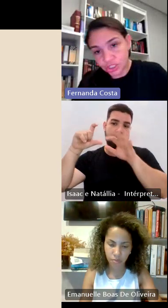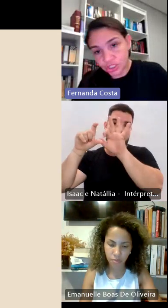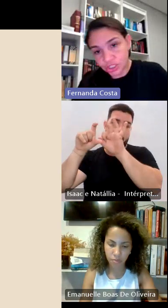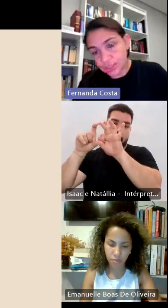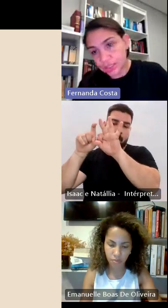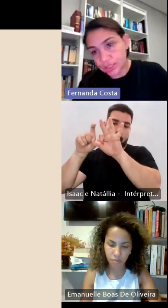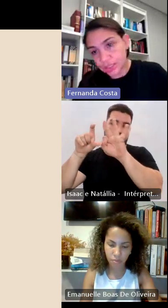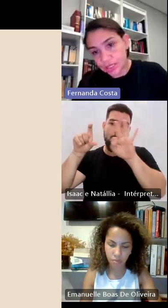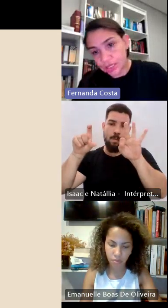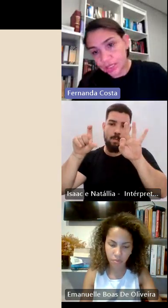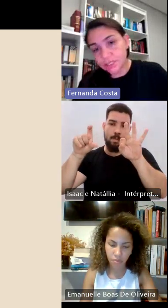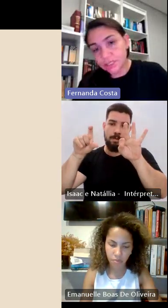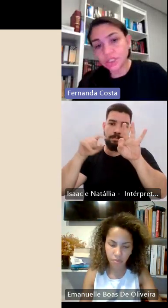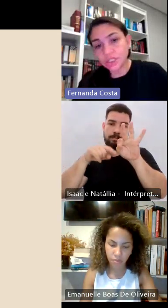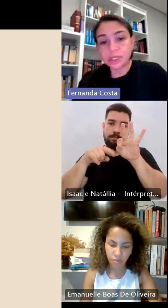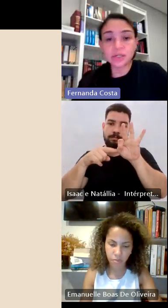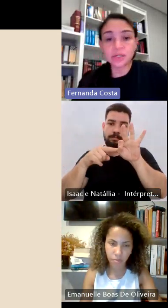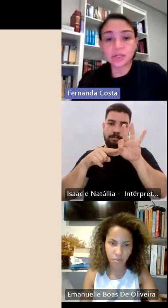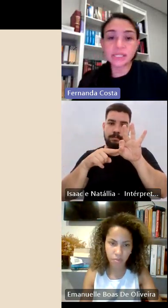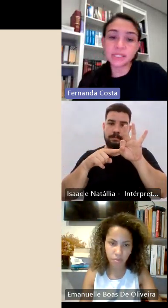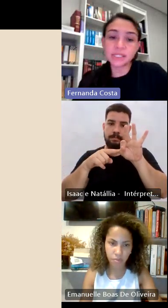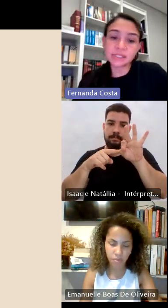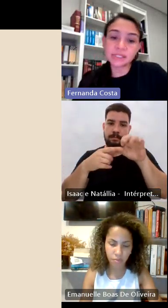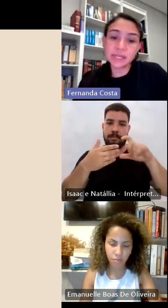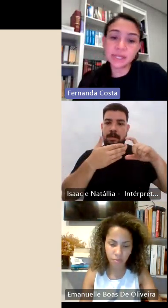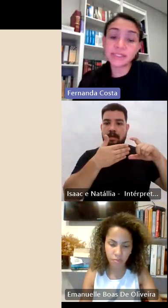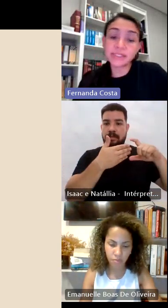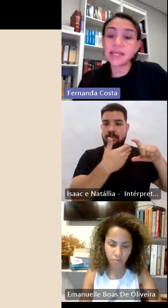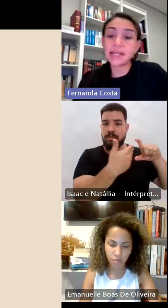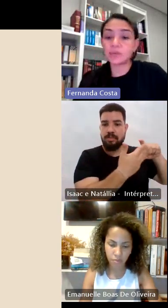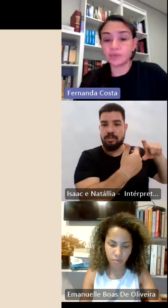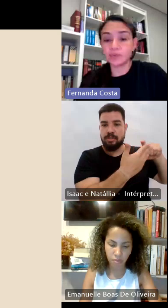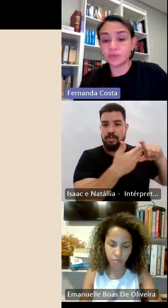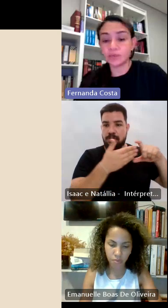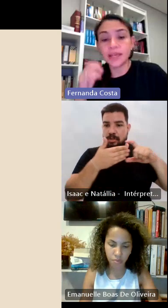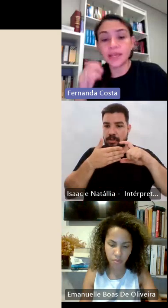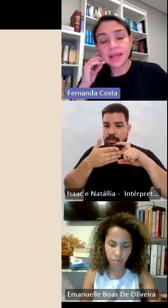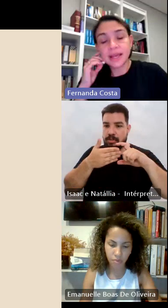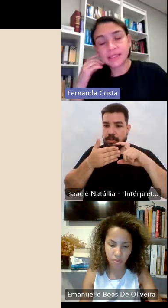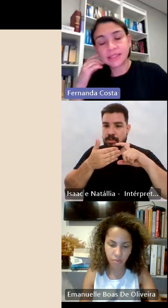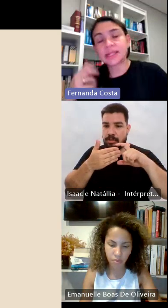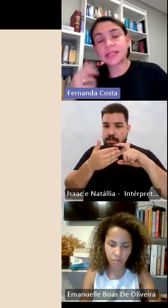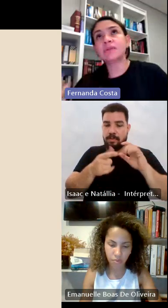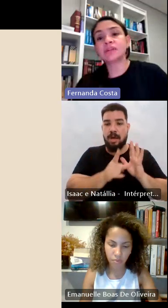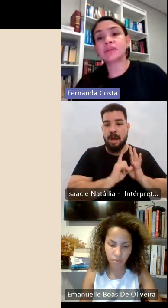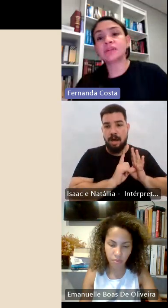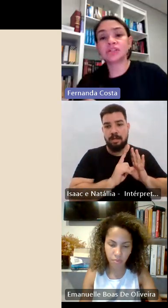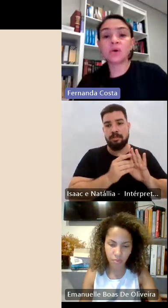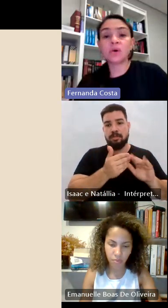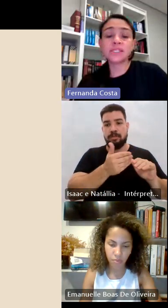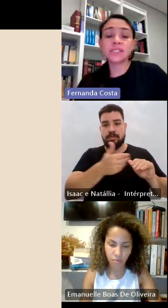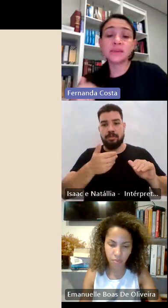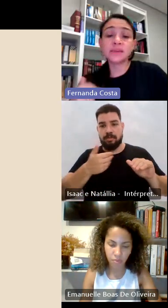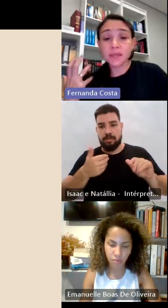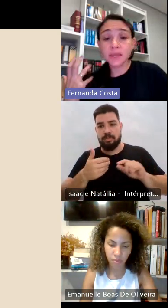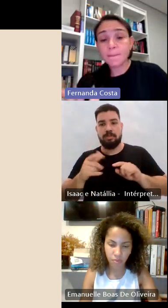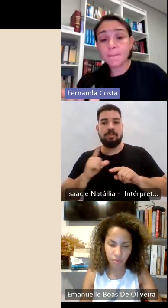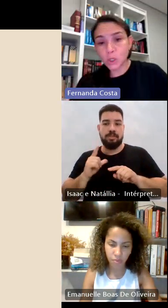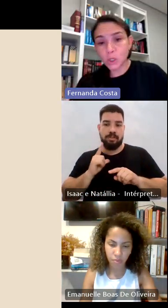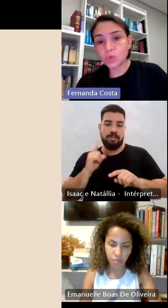gente chegar aqui na membrana timpânica, nós temos essa cera do ouvido, né? Essas células cartilaginosas